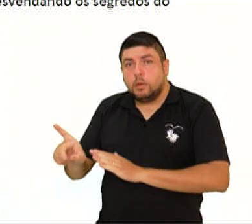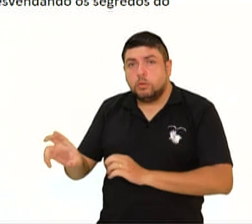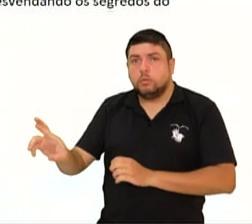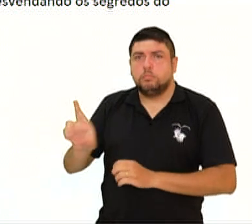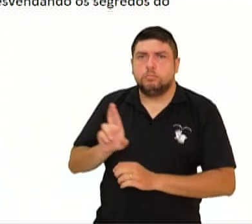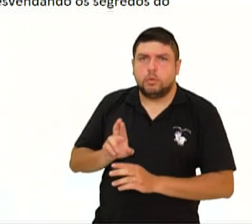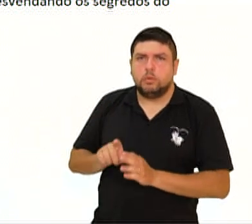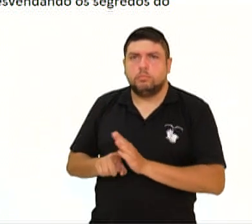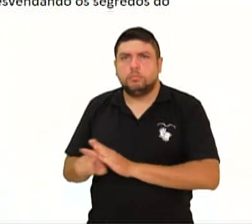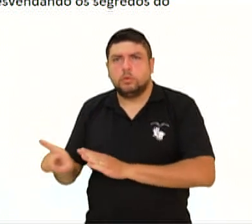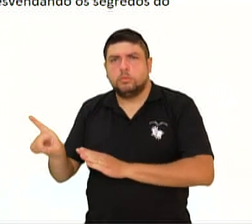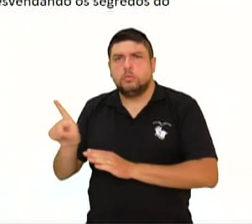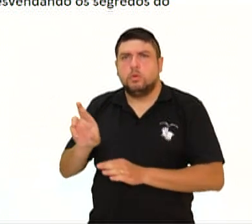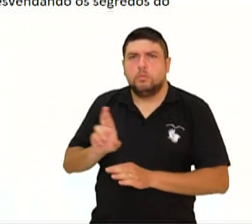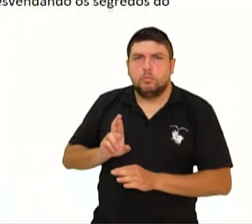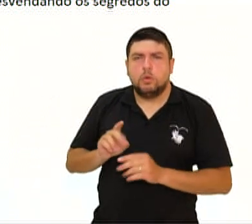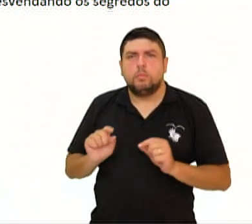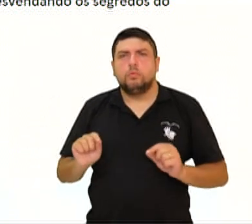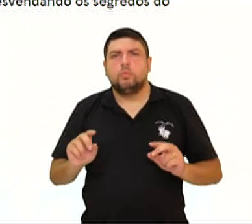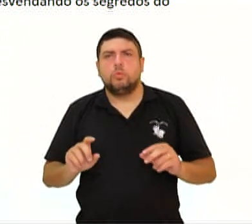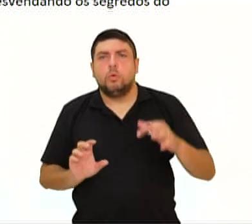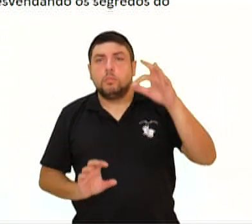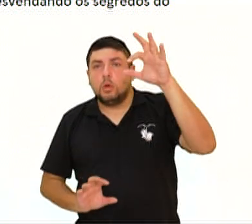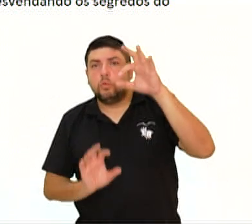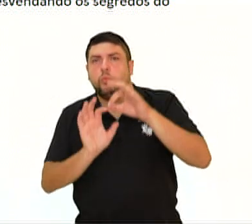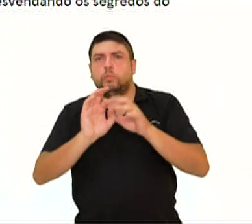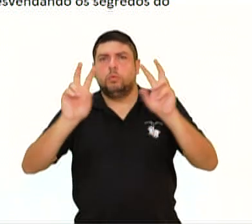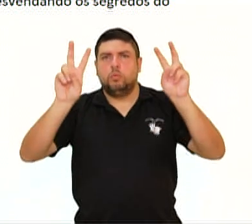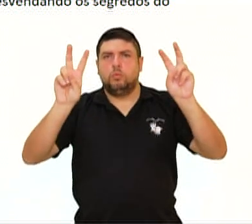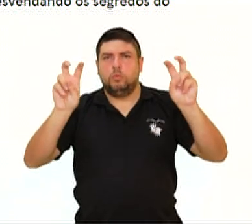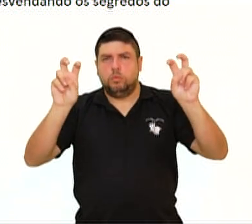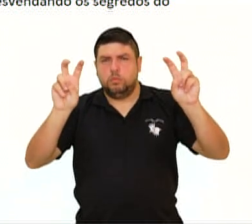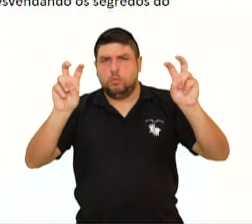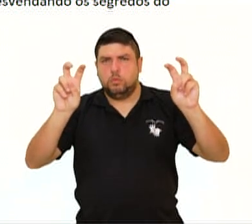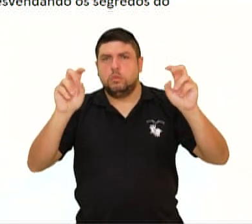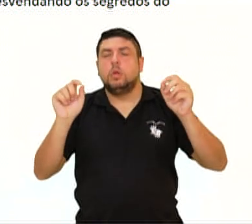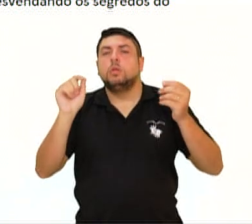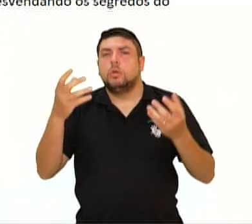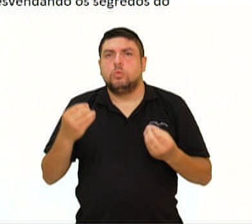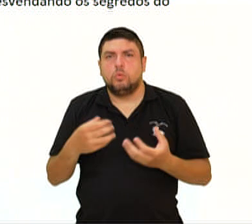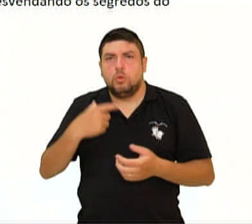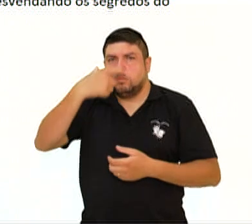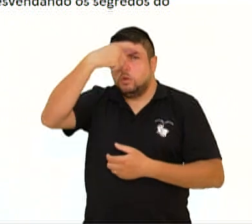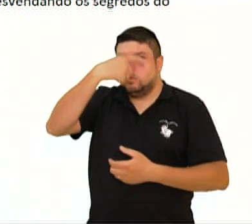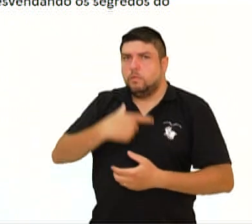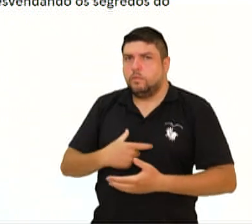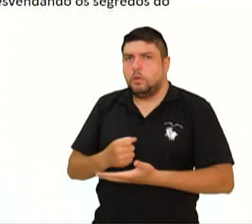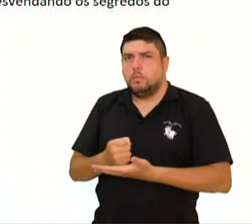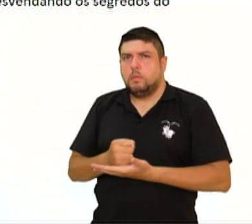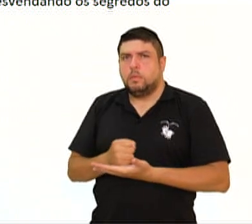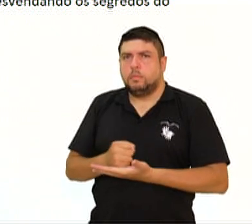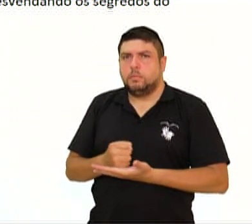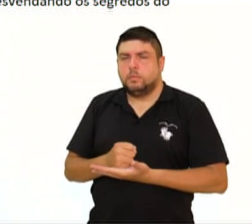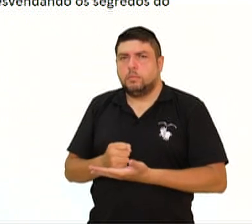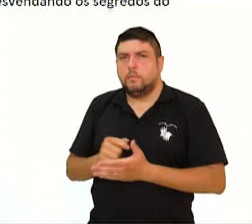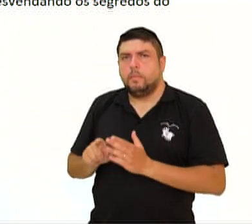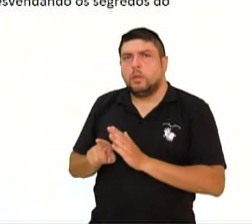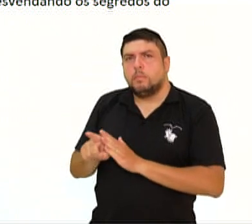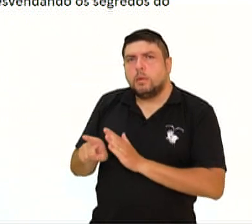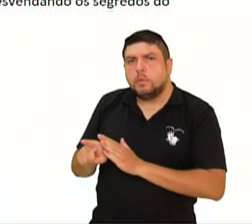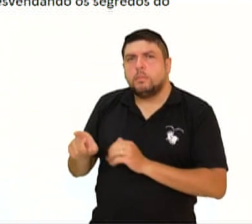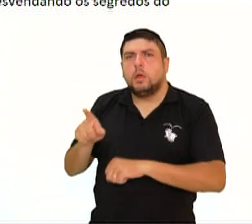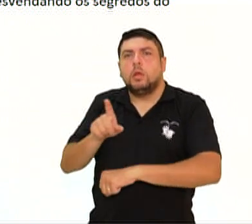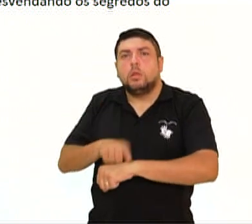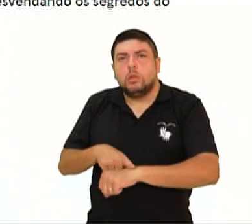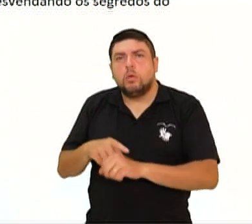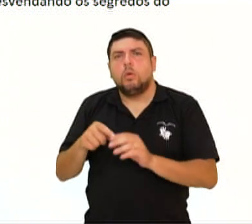ao assunto abordado. Em meio a essa interação, há um controle por parte do entrevistador, para demarcar o momento